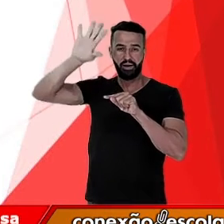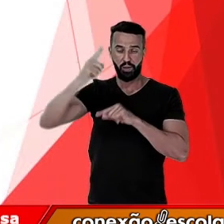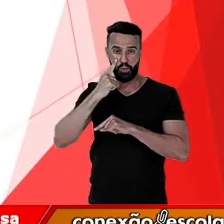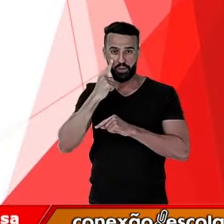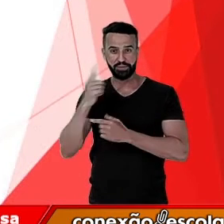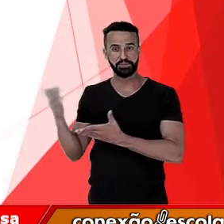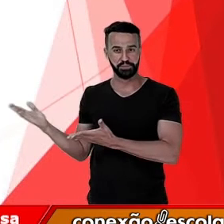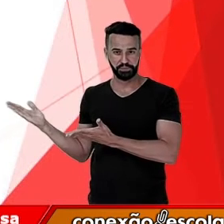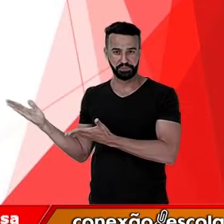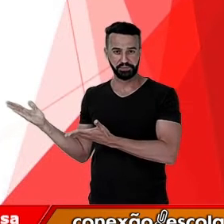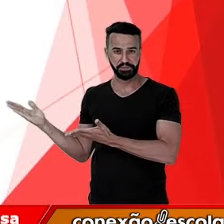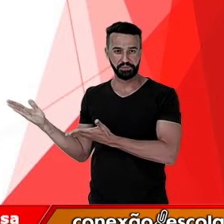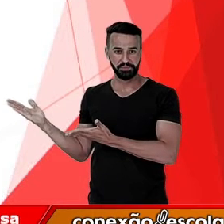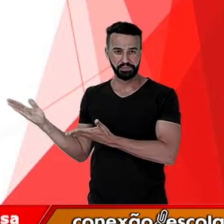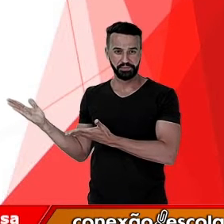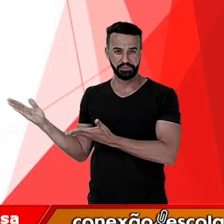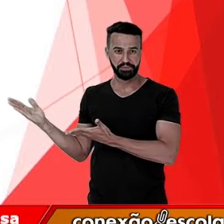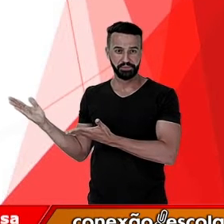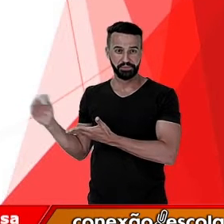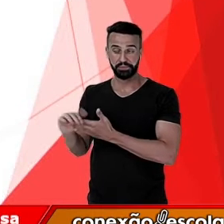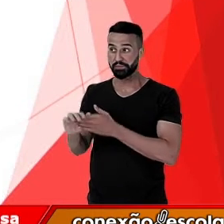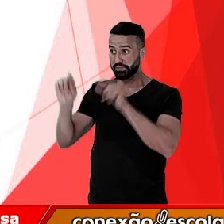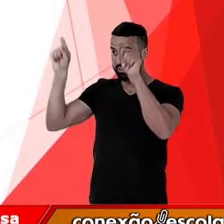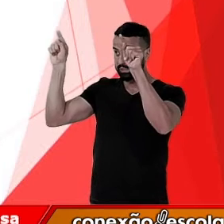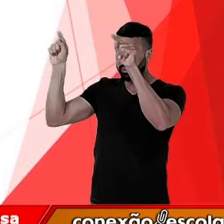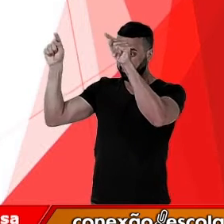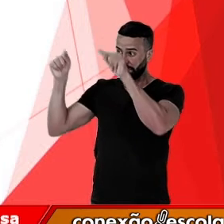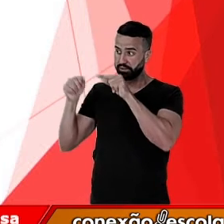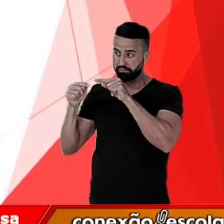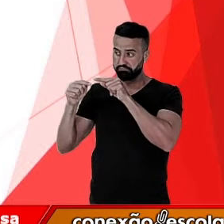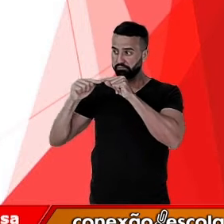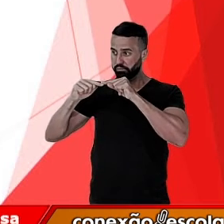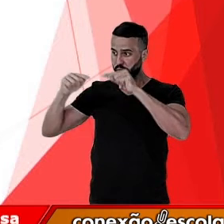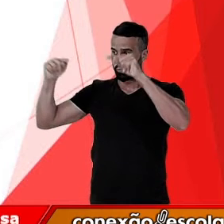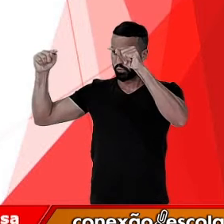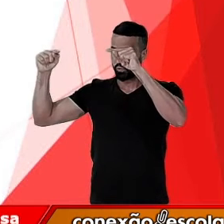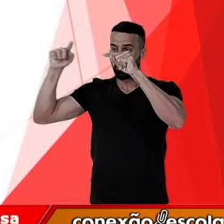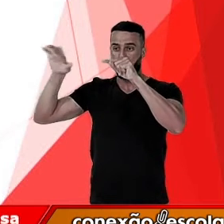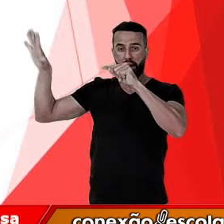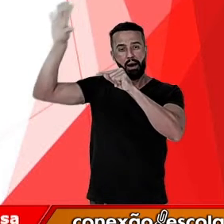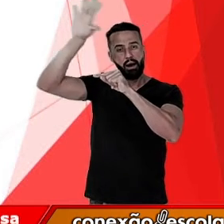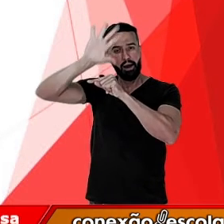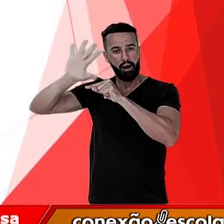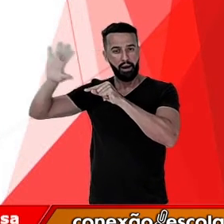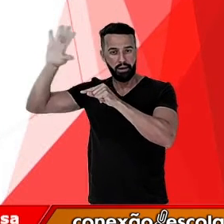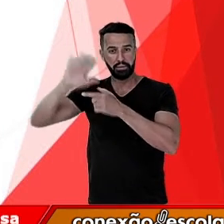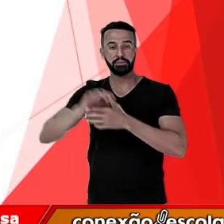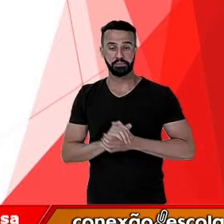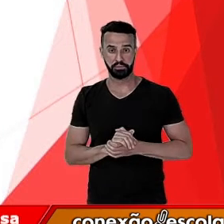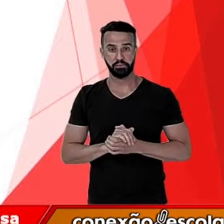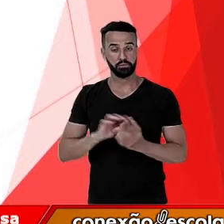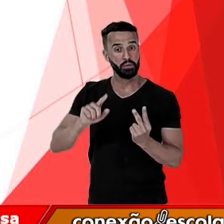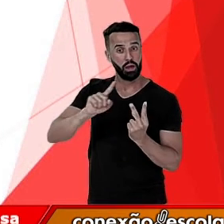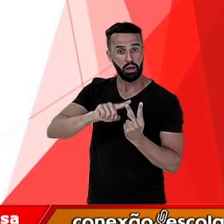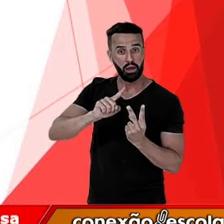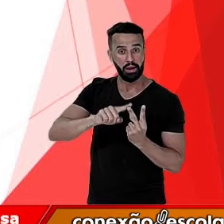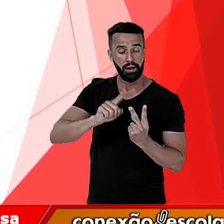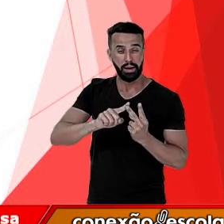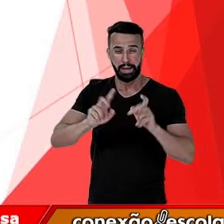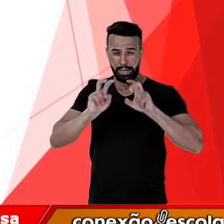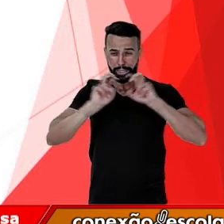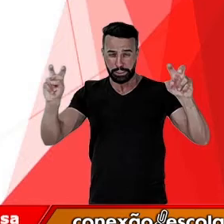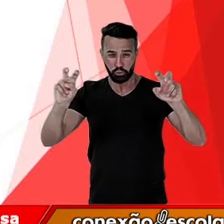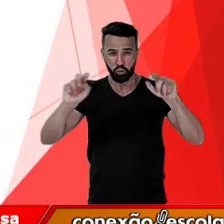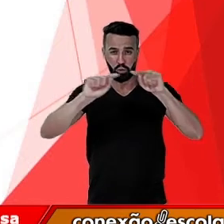Essa seta, ela direciona para o personagem que está falando. O balão de grito é esse que